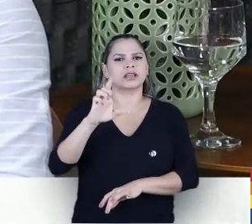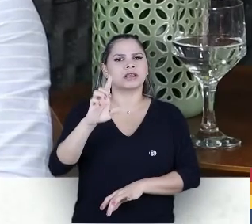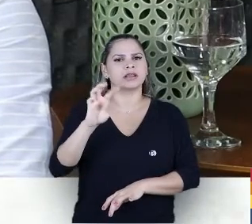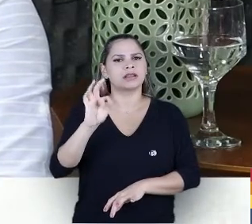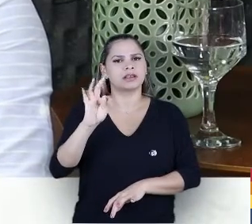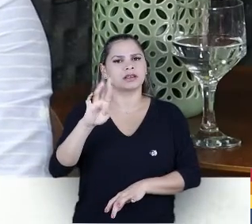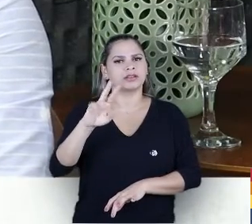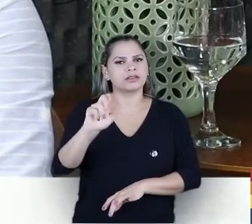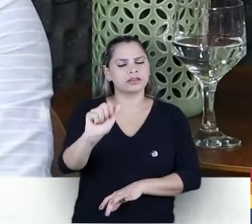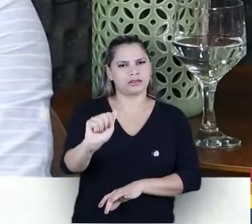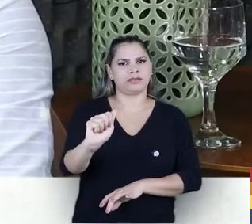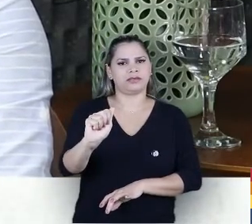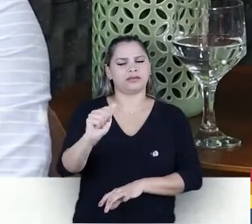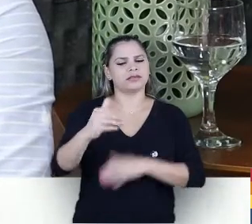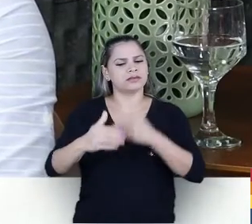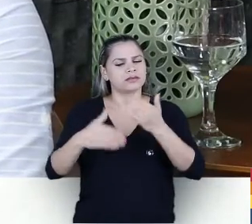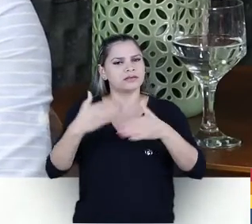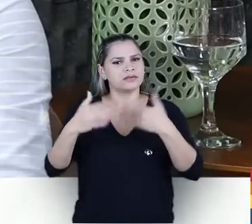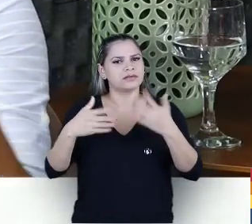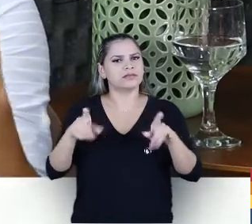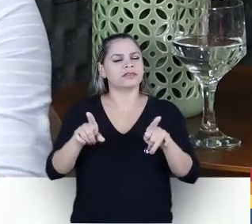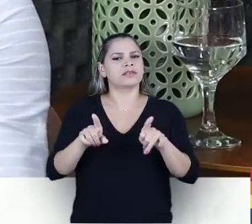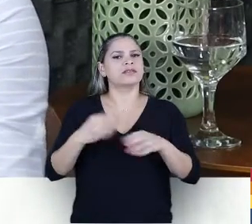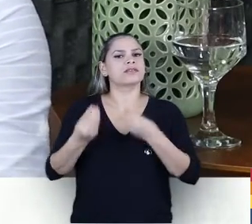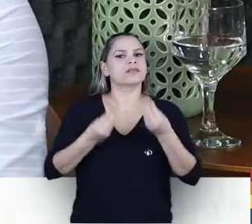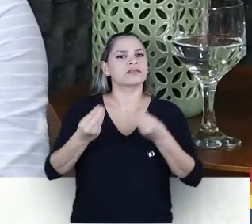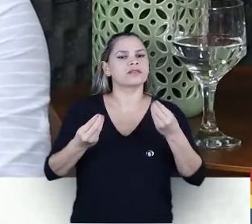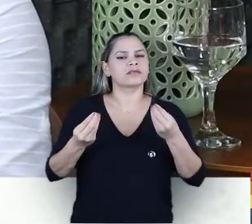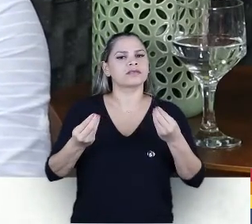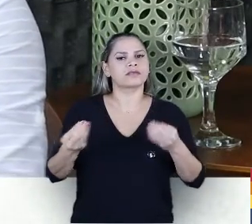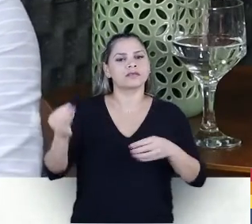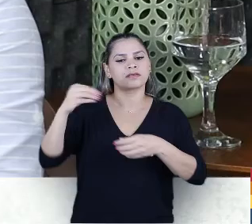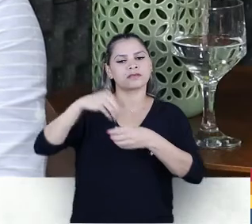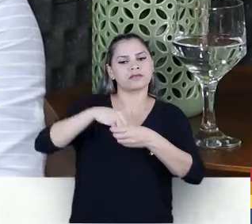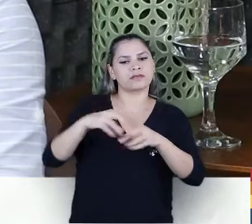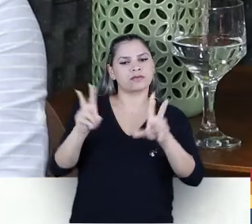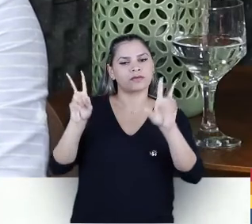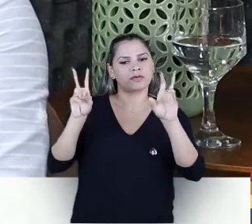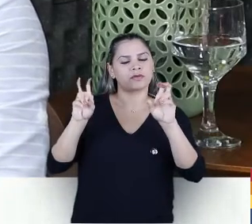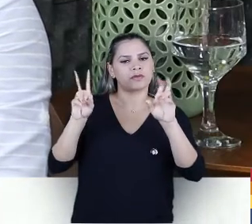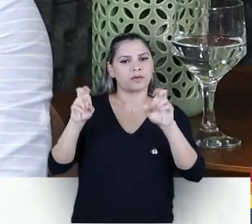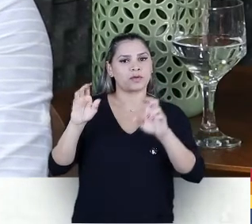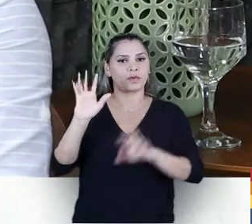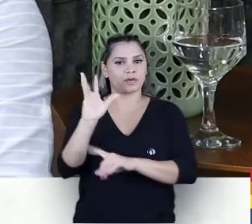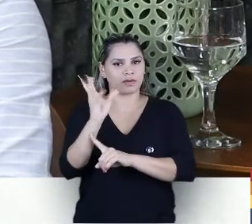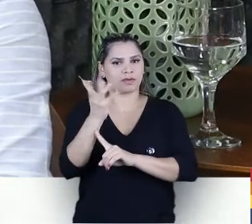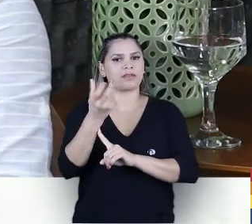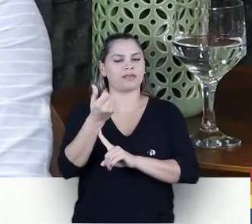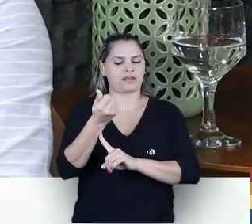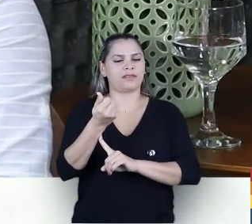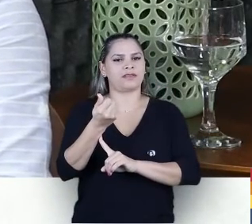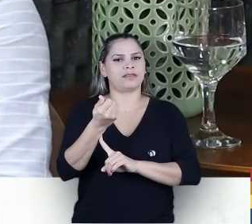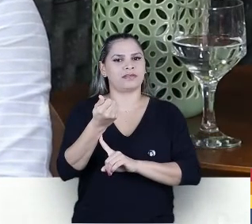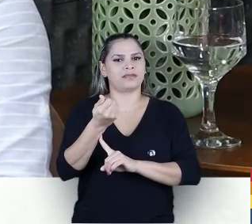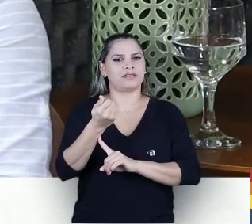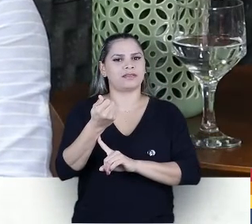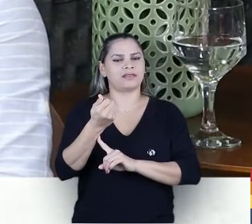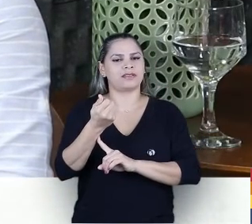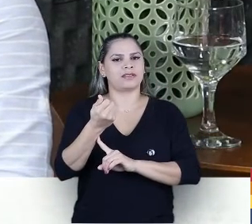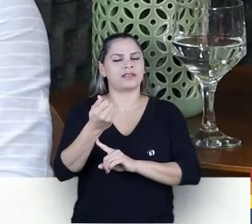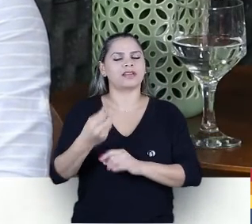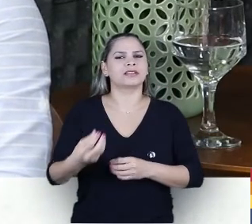com muita profusão, né? com muita constância, esses conteúdos. E no projeto de